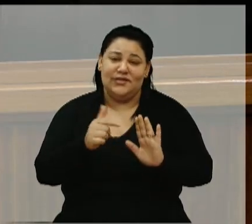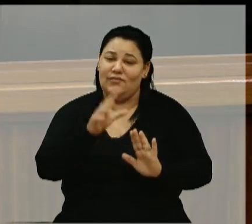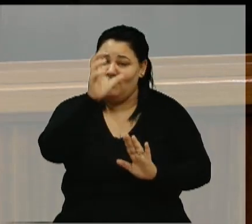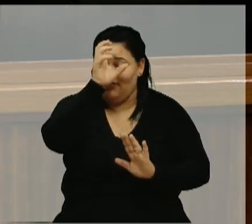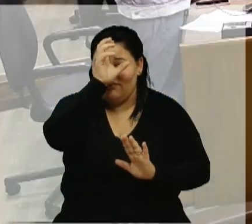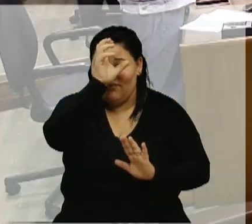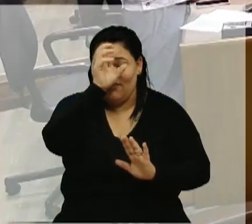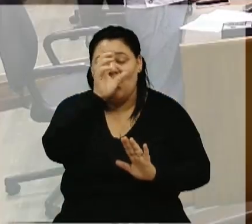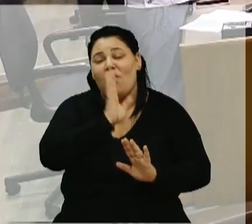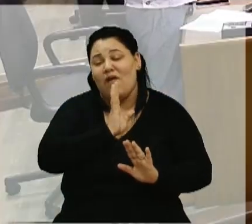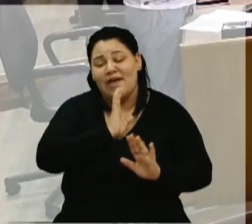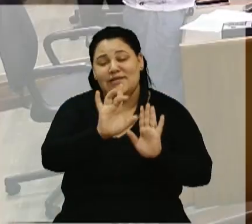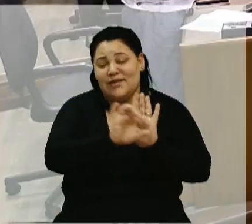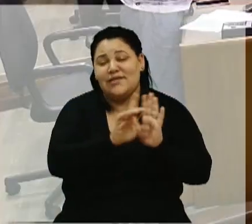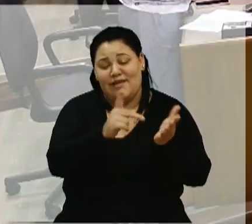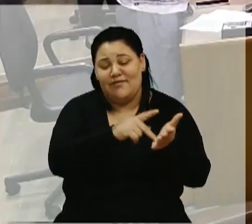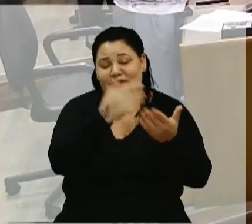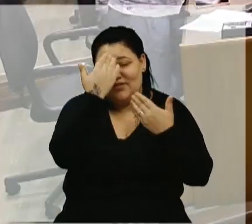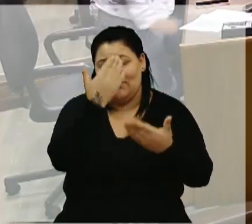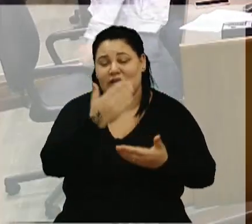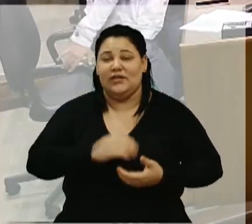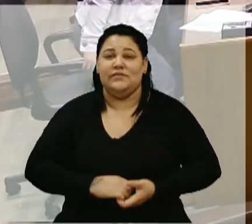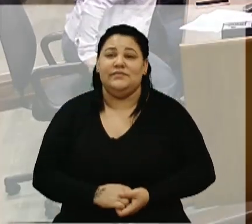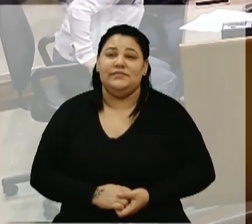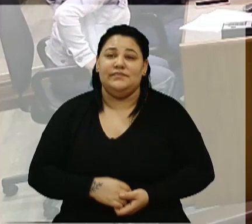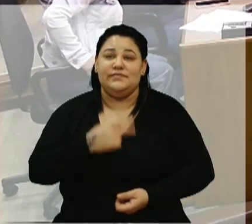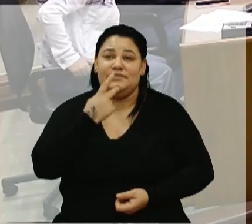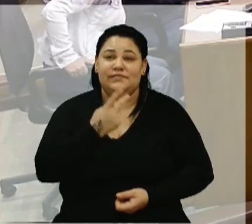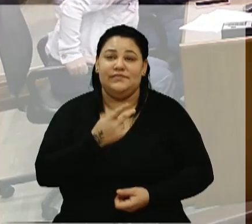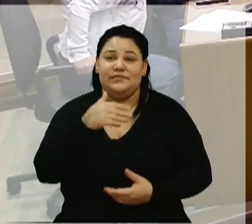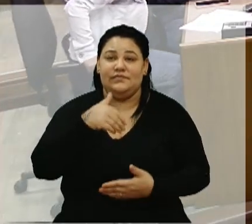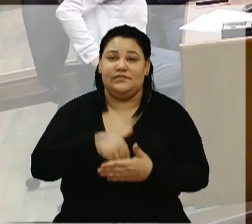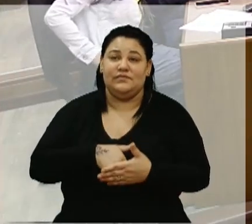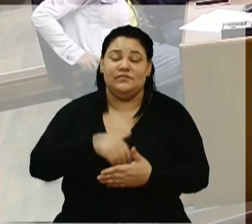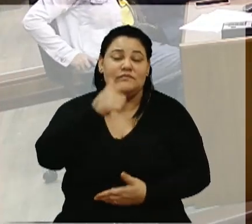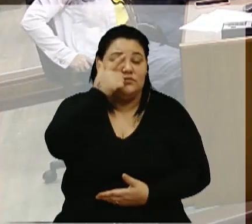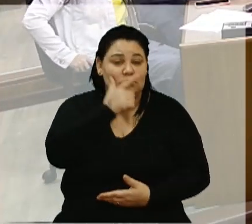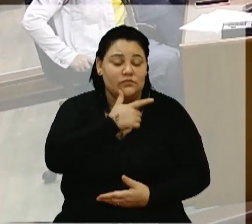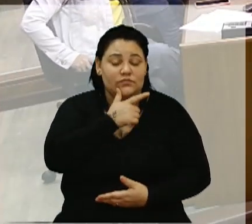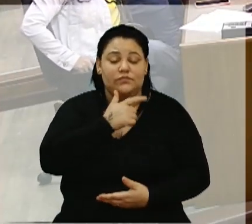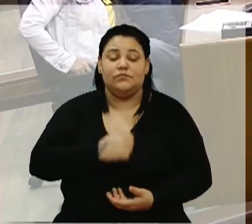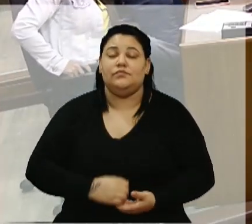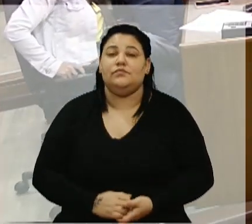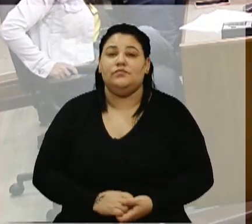leis. Muito obrigada. Declaração de voto, vereador Lucas Carenhato.